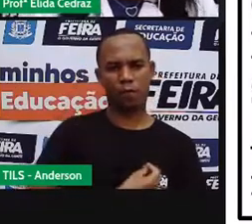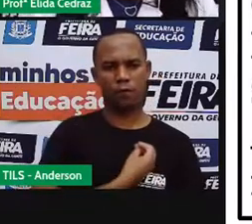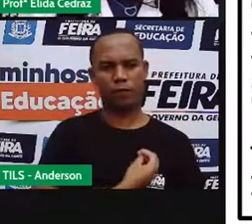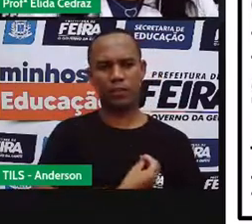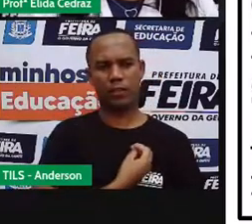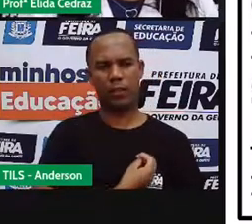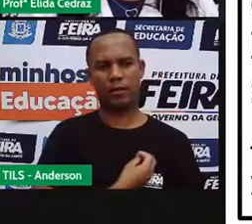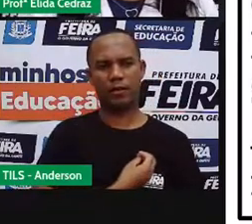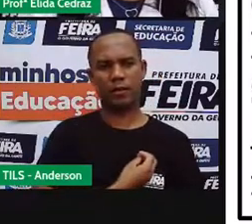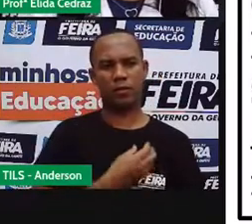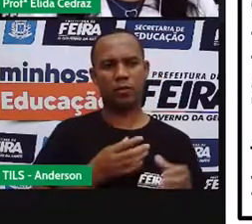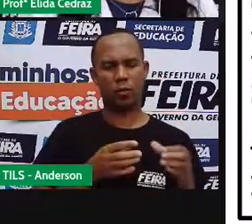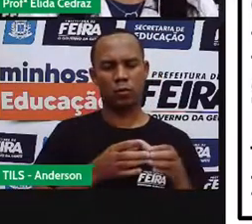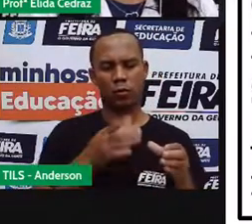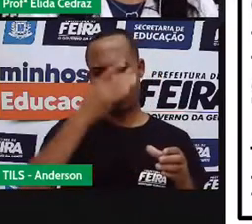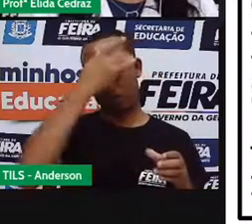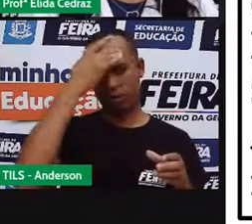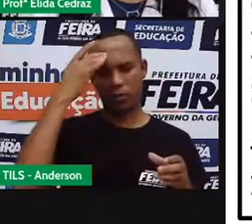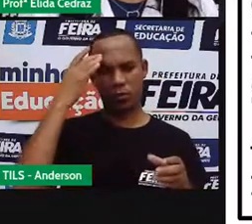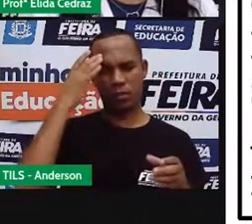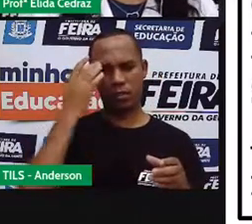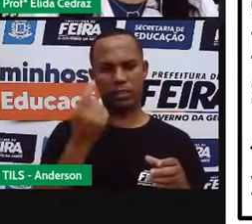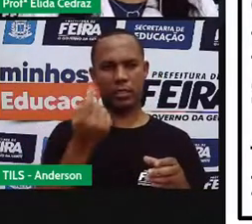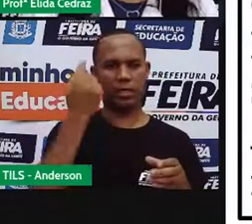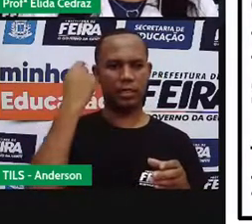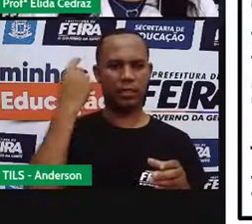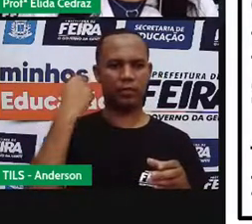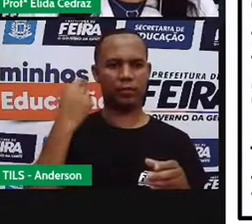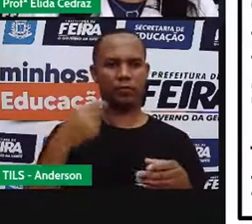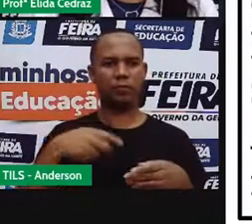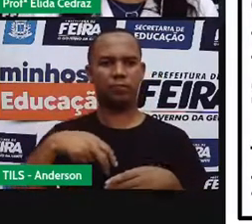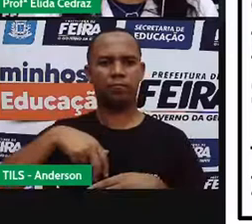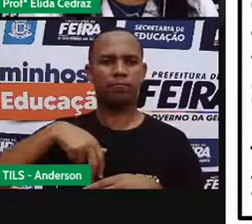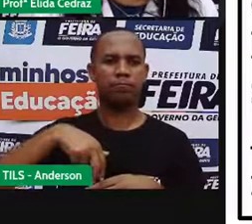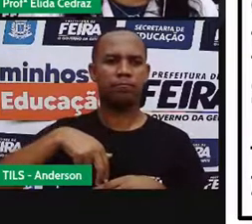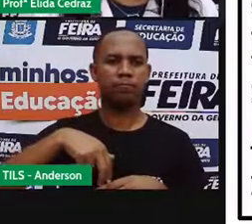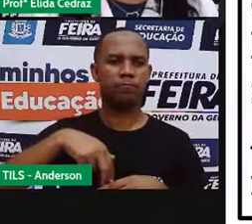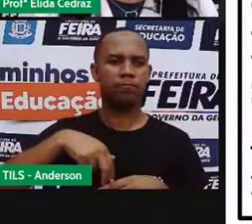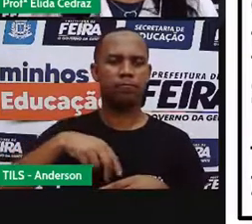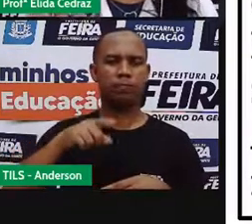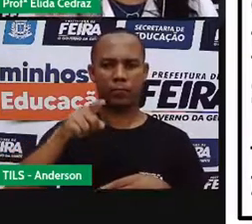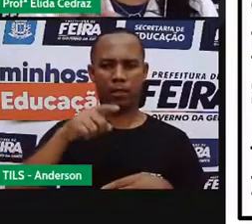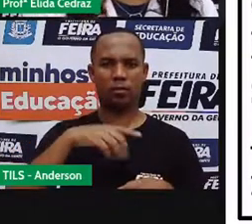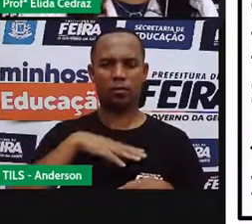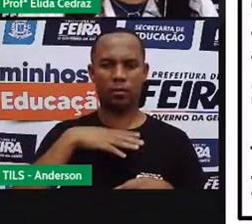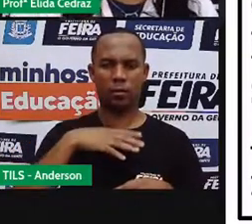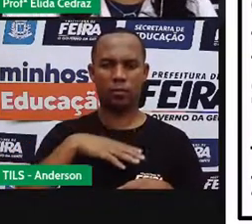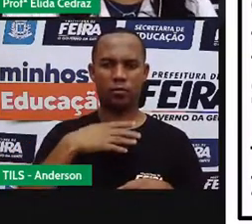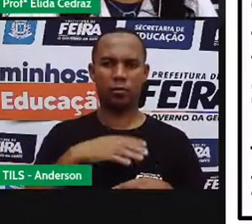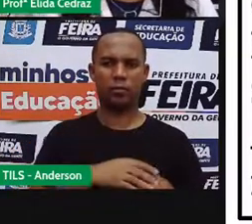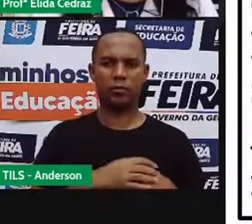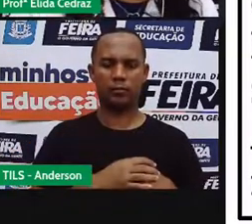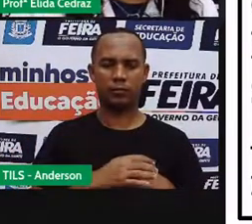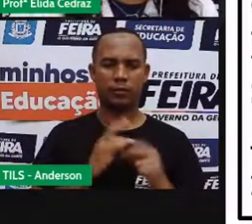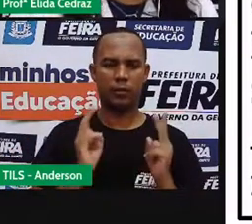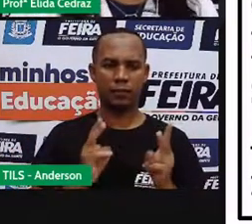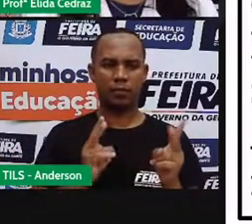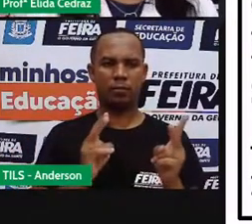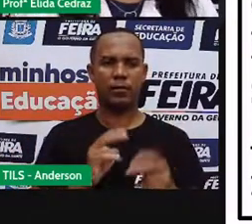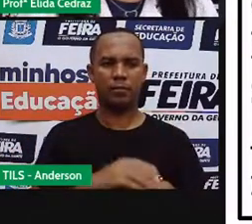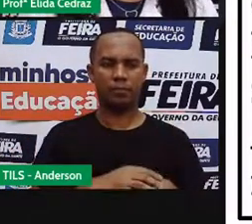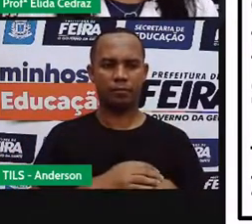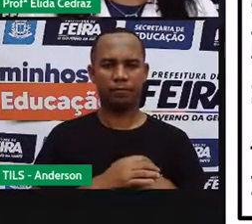estavam dentro do convento. Por isso que ela é considerada uma mártir da independência. Ela, sim, ela sacrificou a